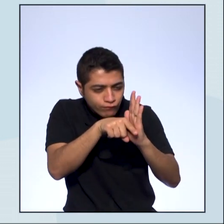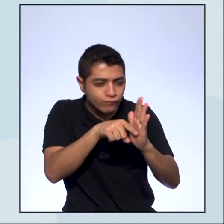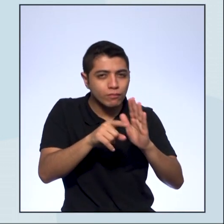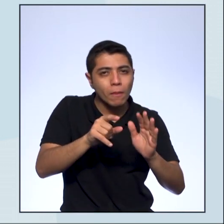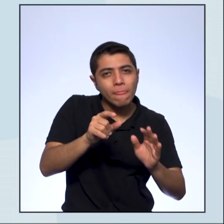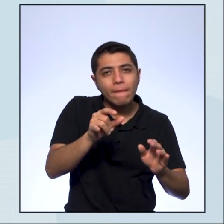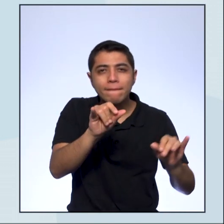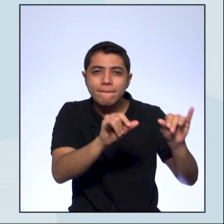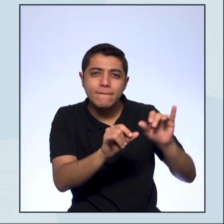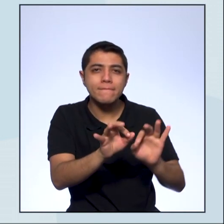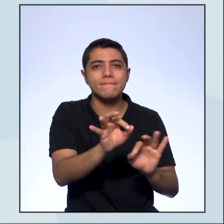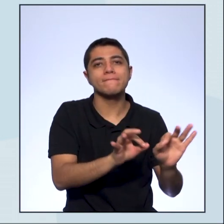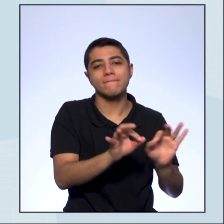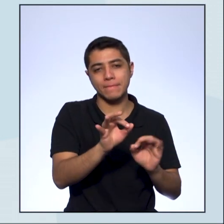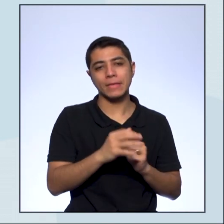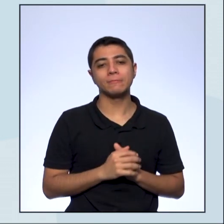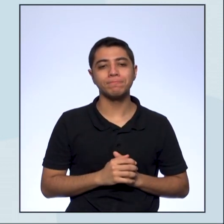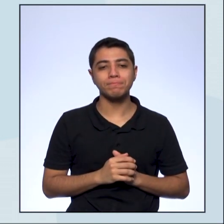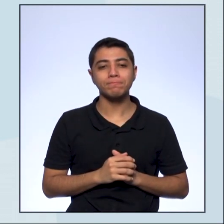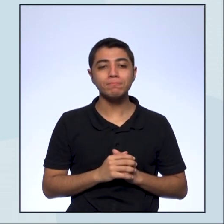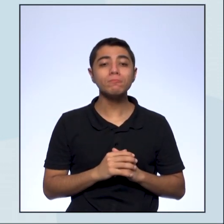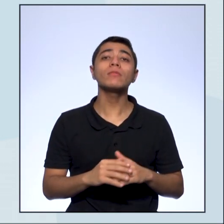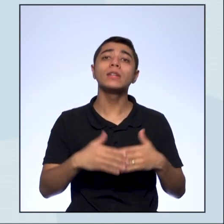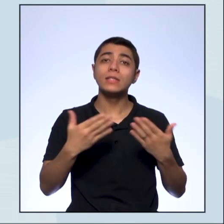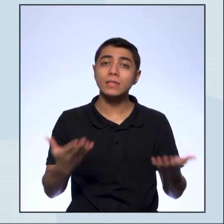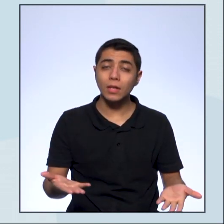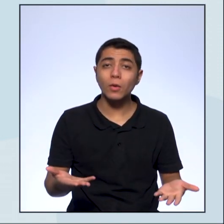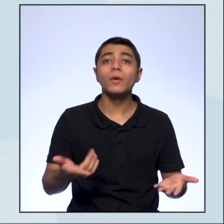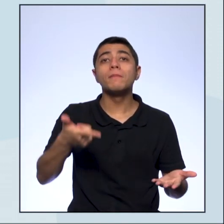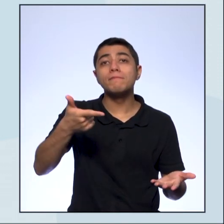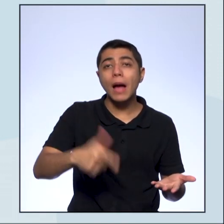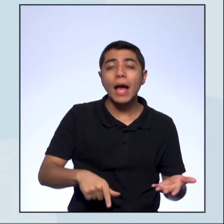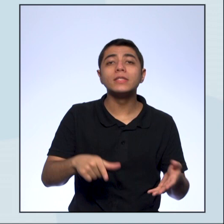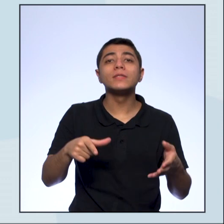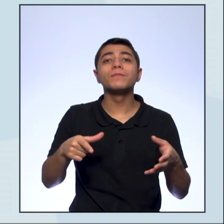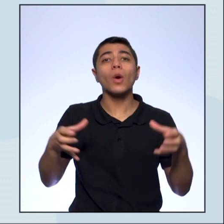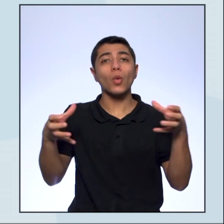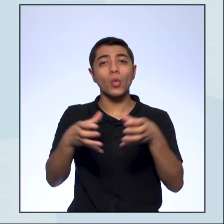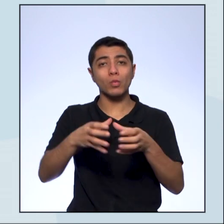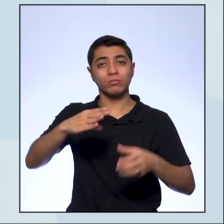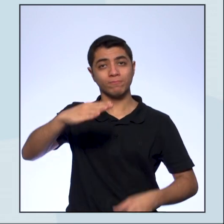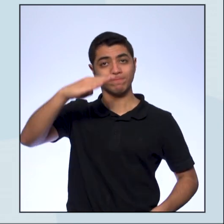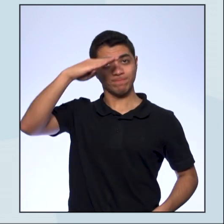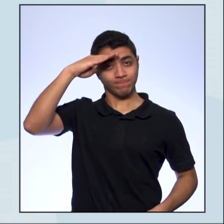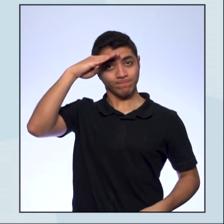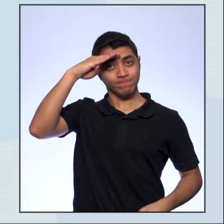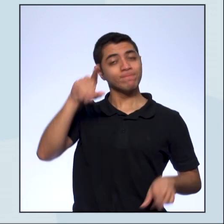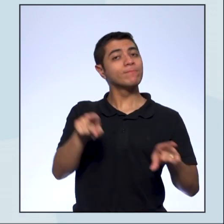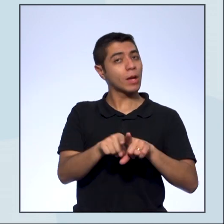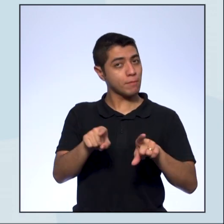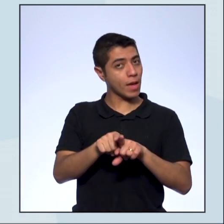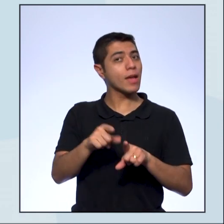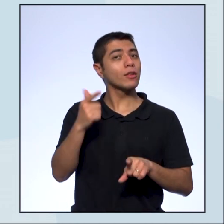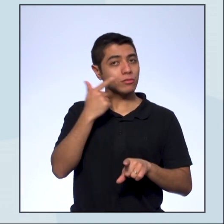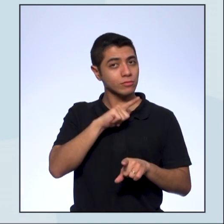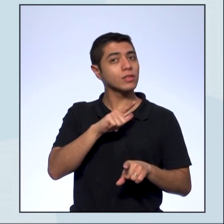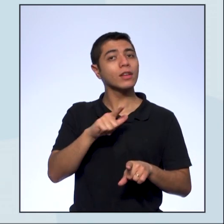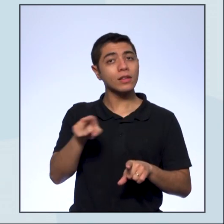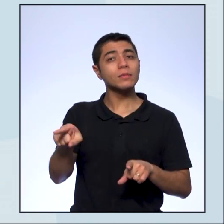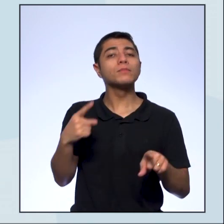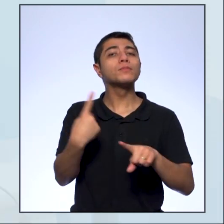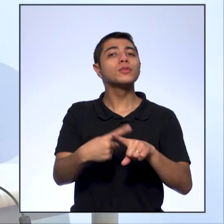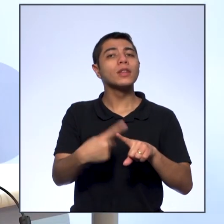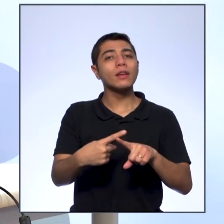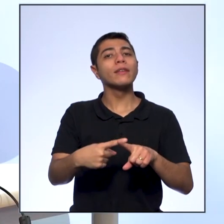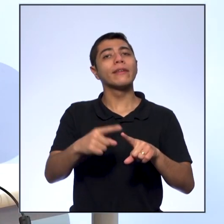da expansão, né, territorial, das guerras, do colonialismo que o Egito